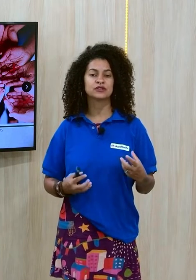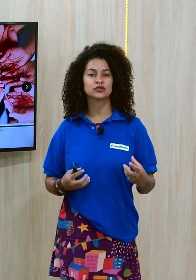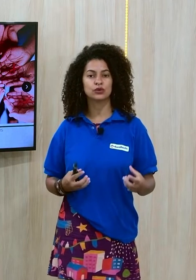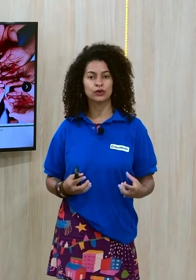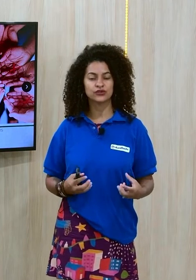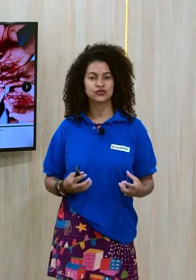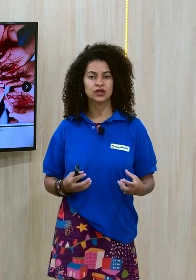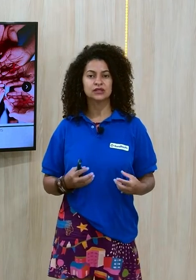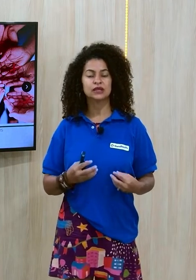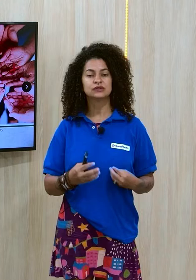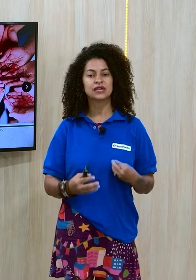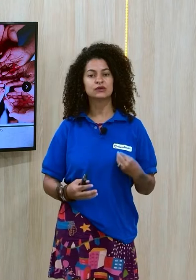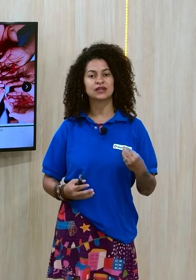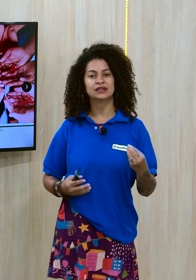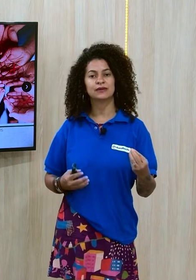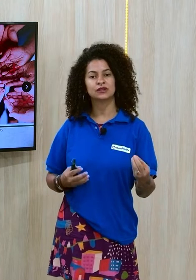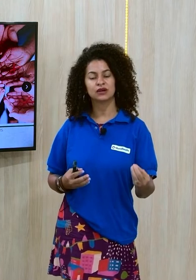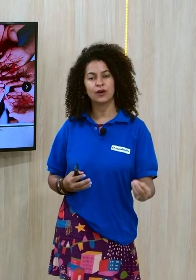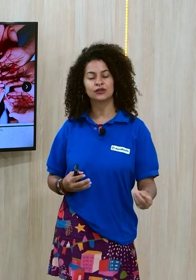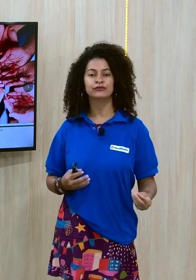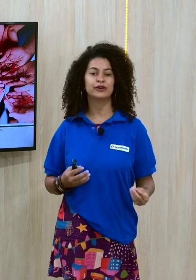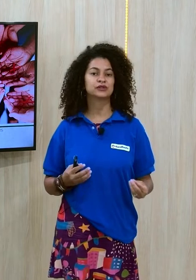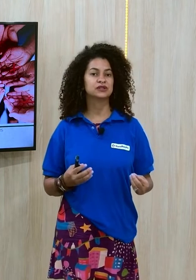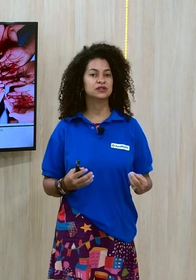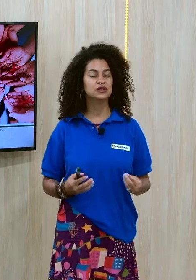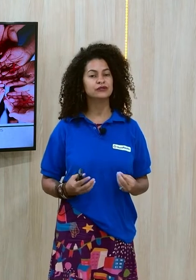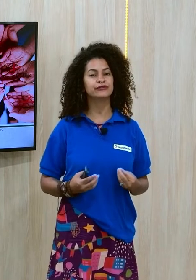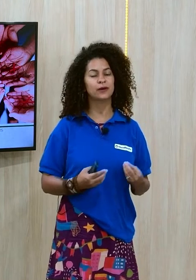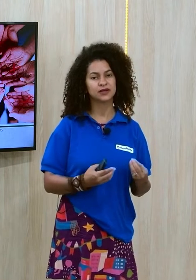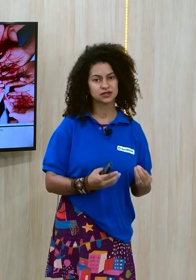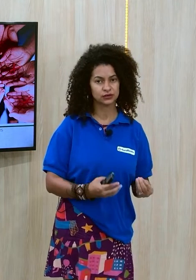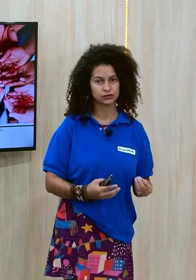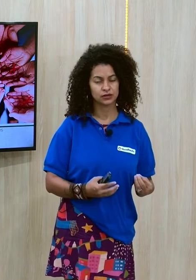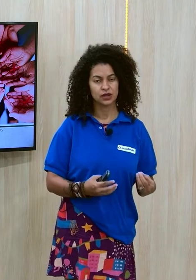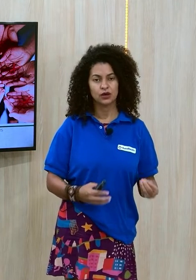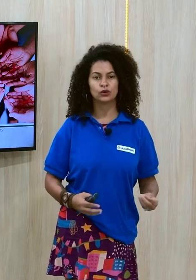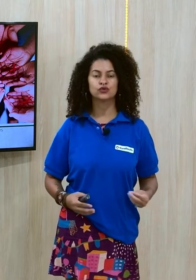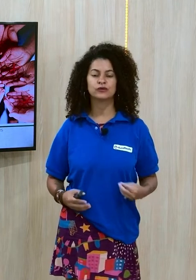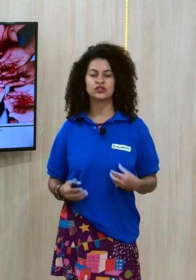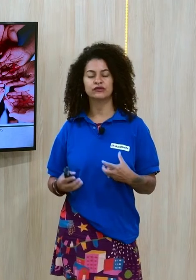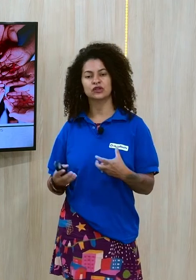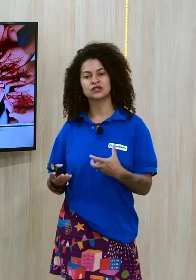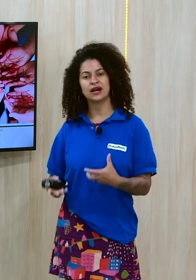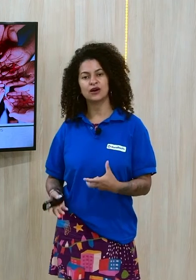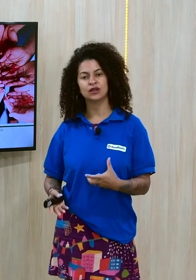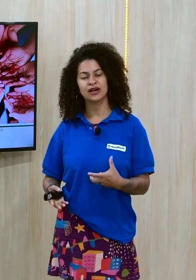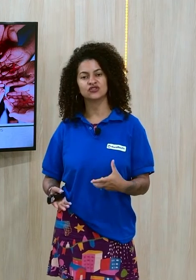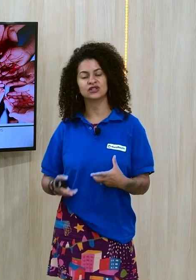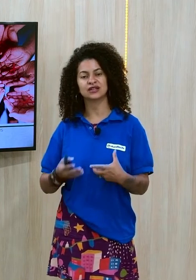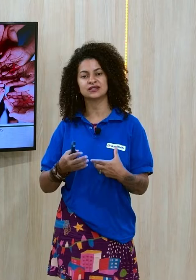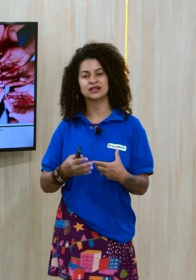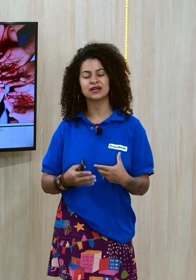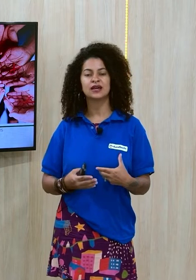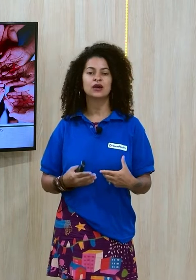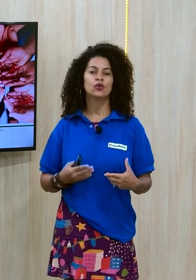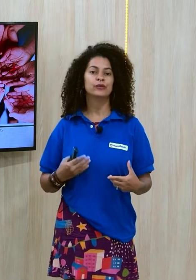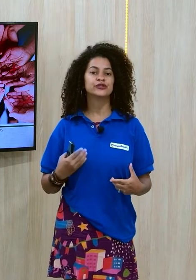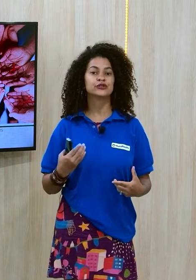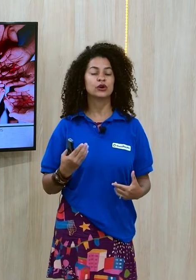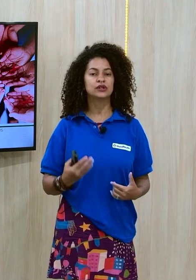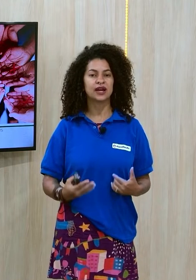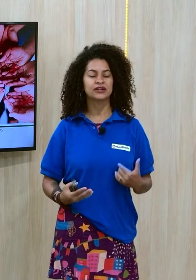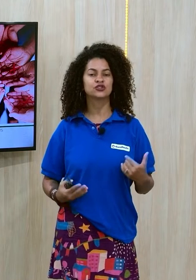as pessoas não têm um tratamento adequado por falta de informação. Hoje o objetivo da nossa aula é a gente trazer